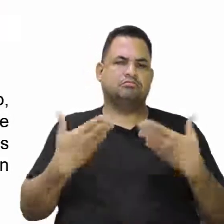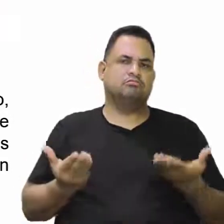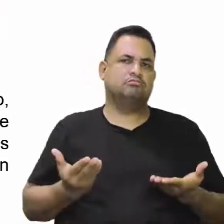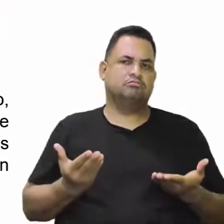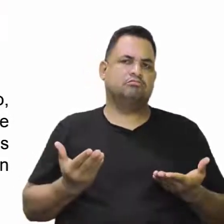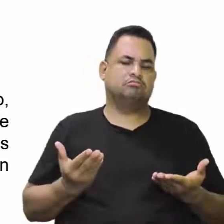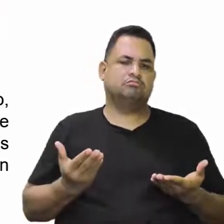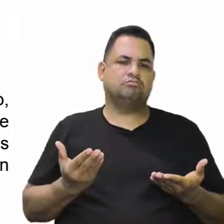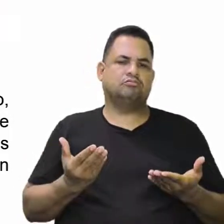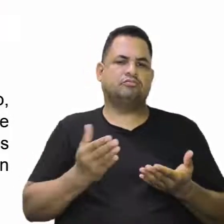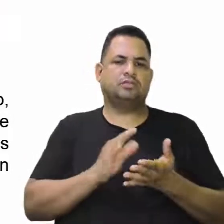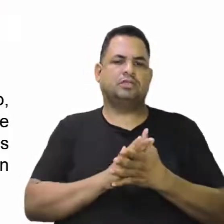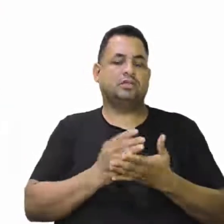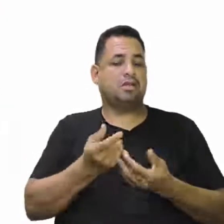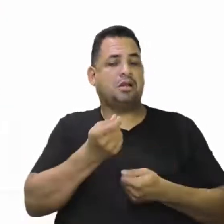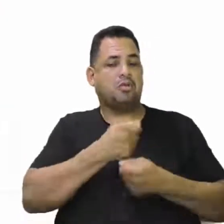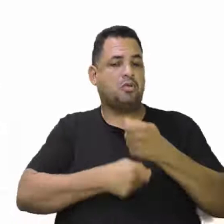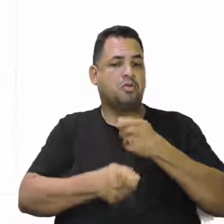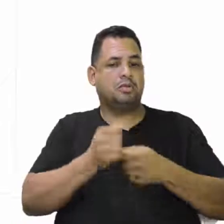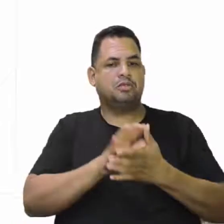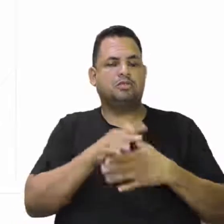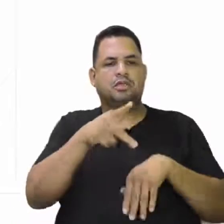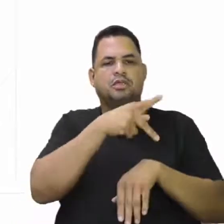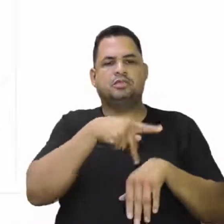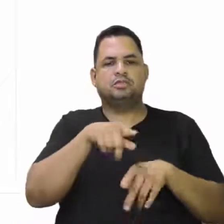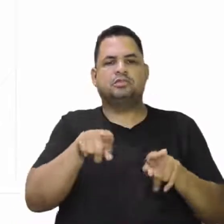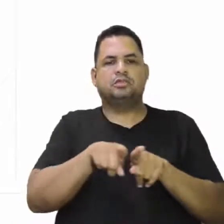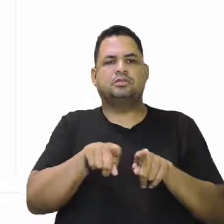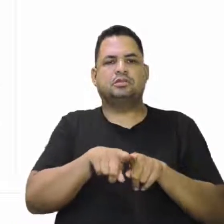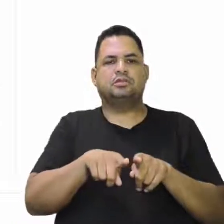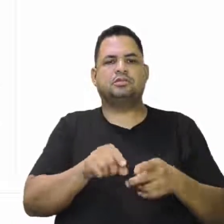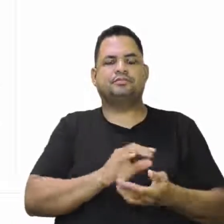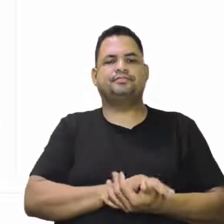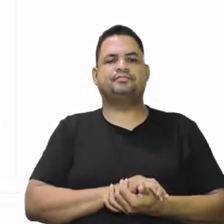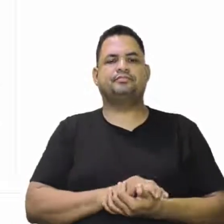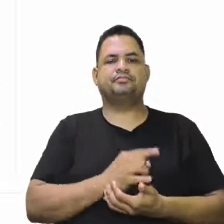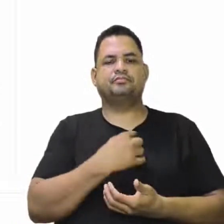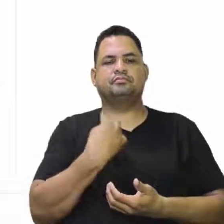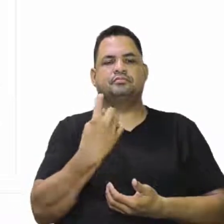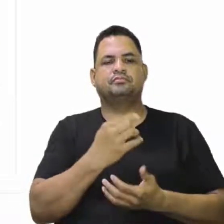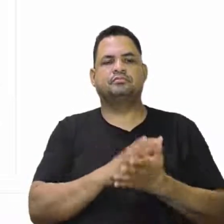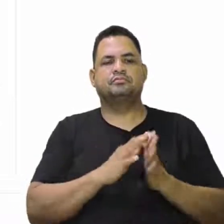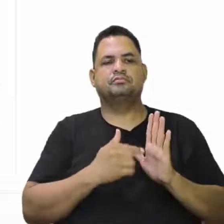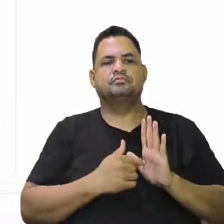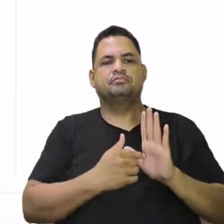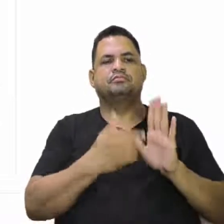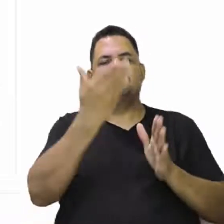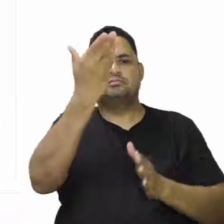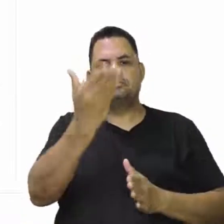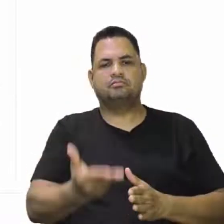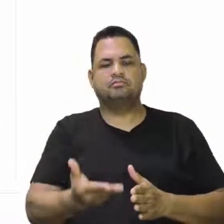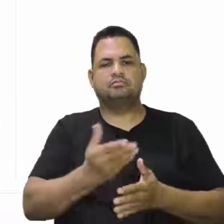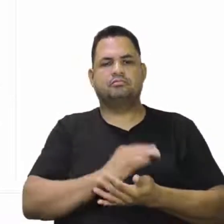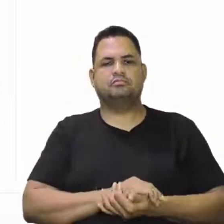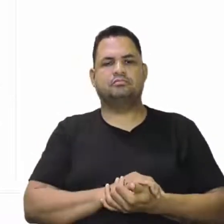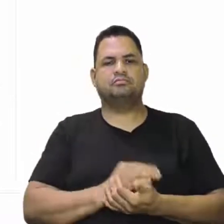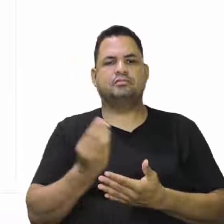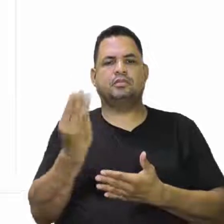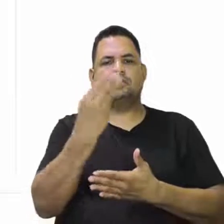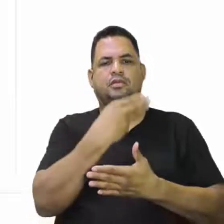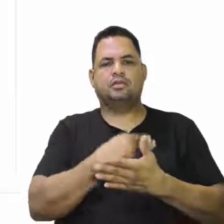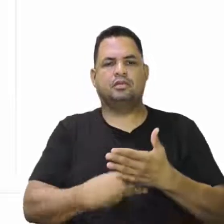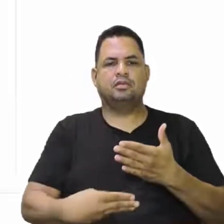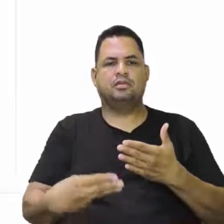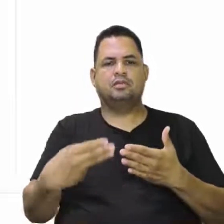às questões econômicas do país. Isso mesmo. Nós trouxemos para vocês aqui, um mapa, né?